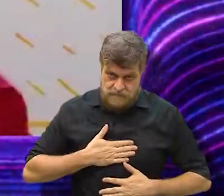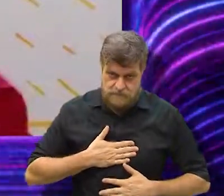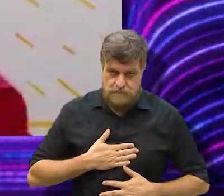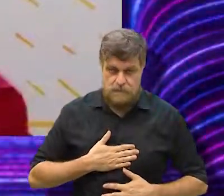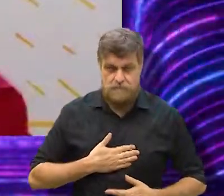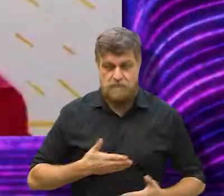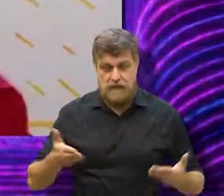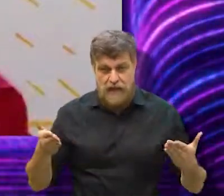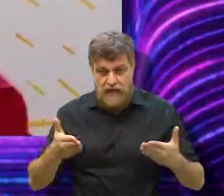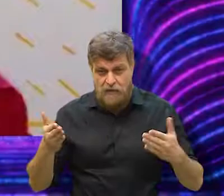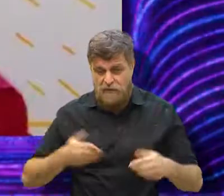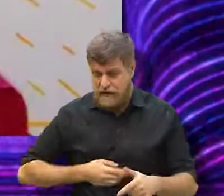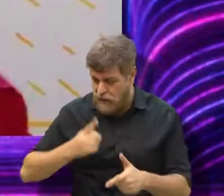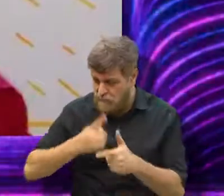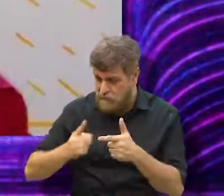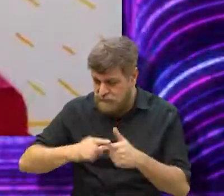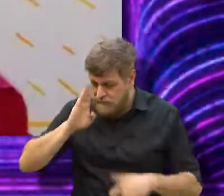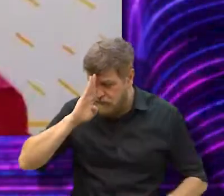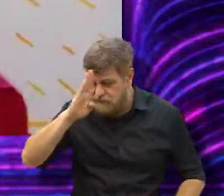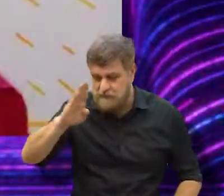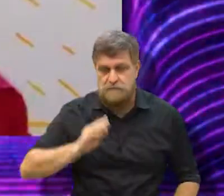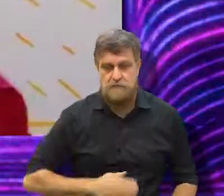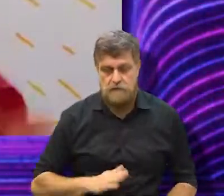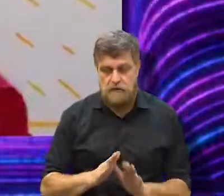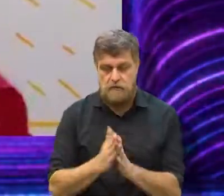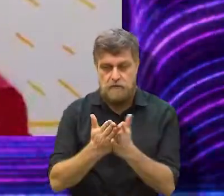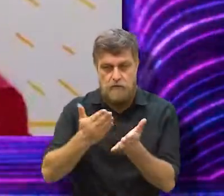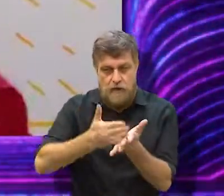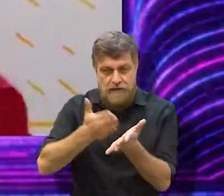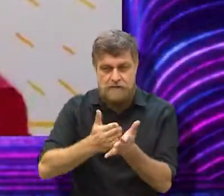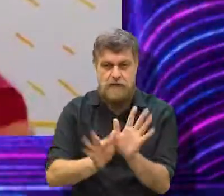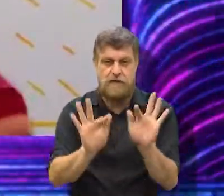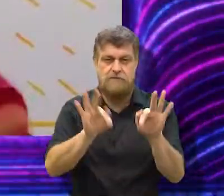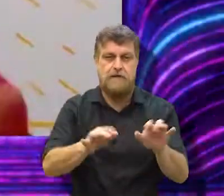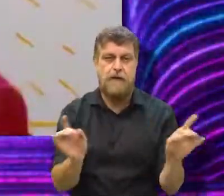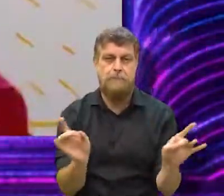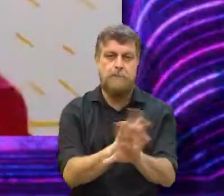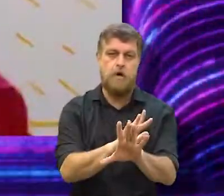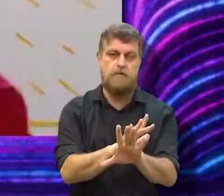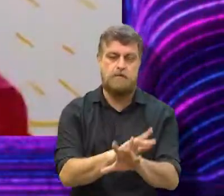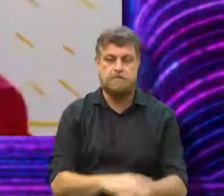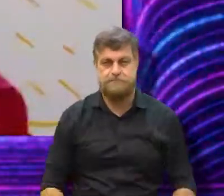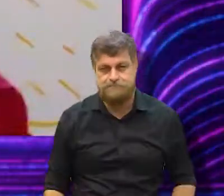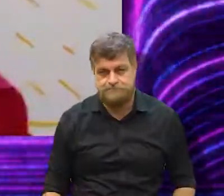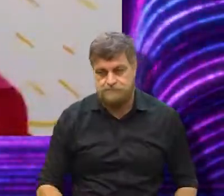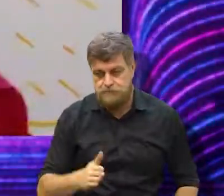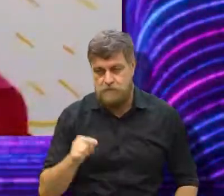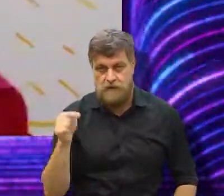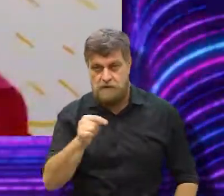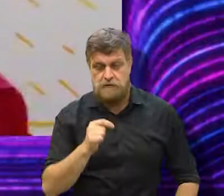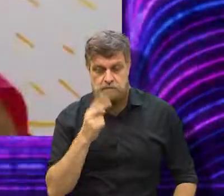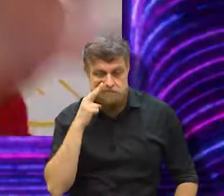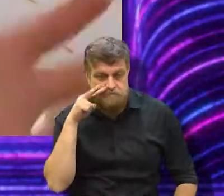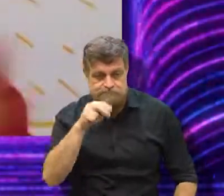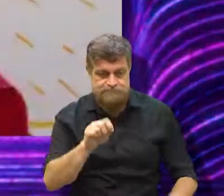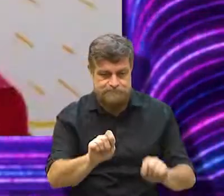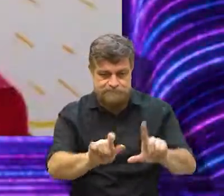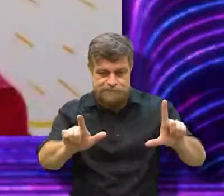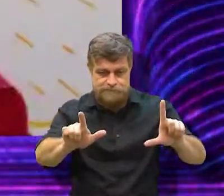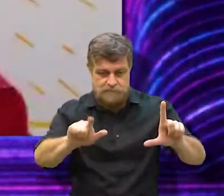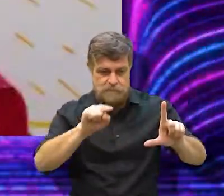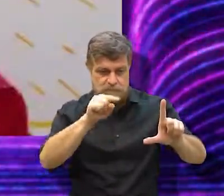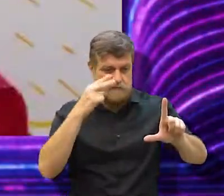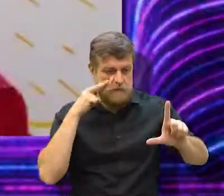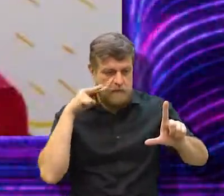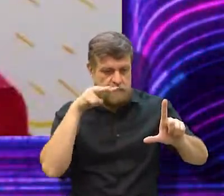Agora... para mim, o perrengue maior é quando você termina o livro. Porque quando você termina o livro, ele tá lá na tua frente.